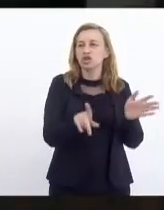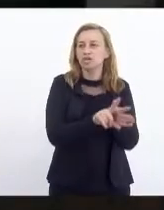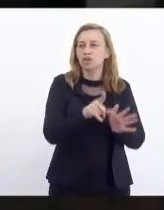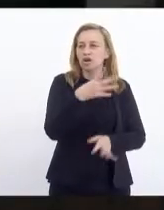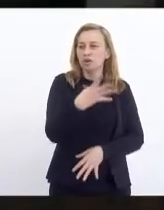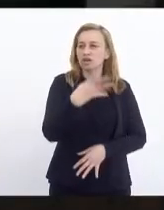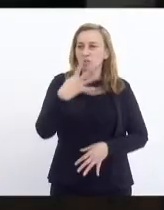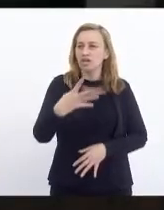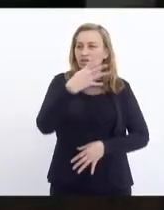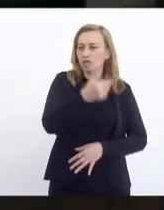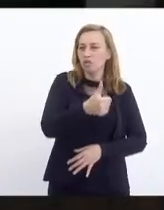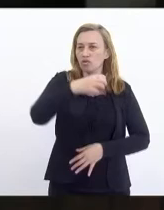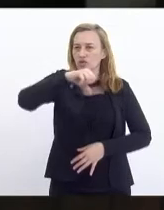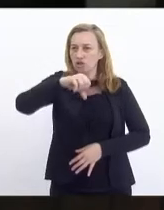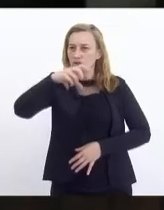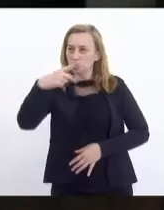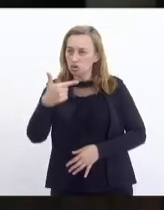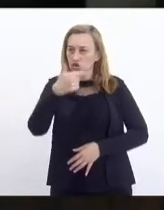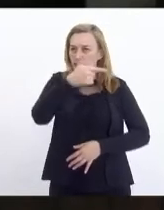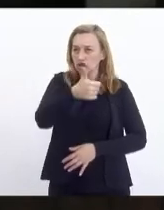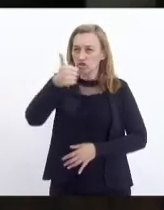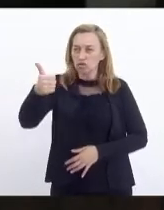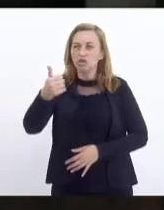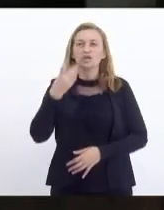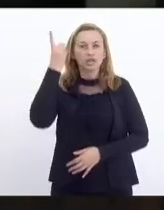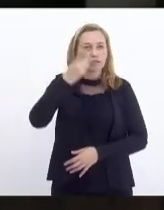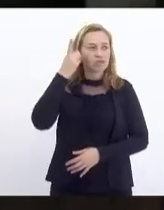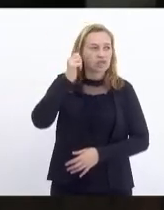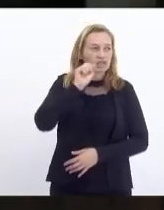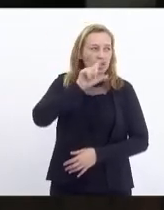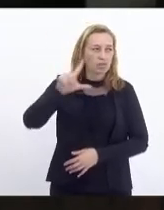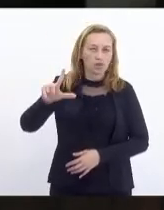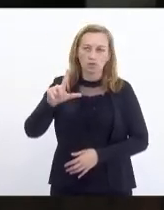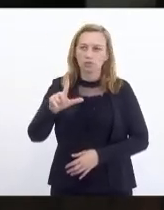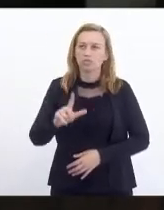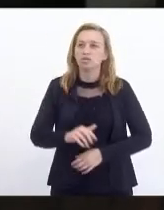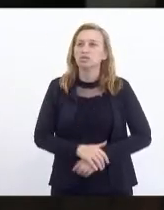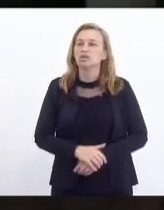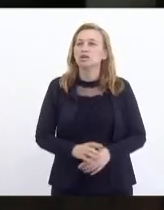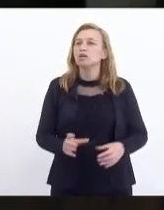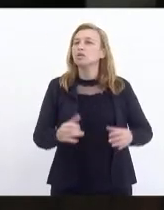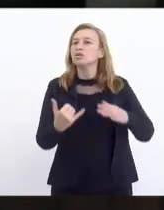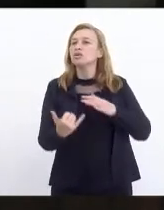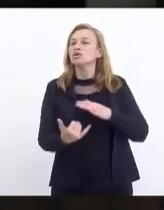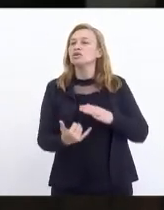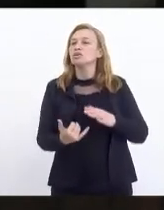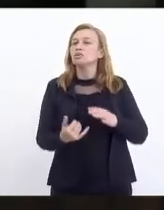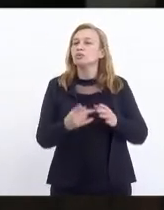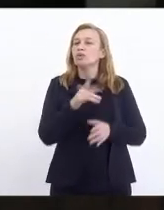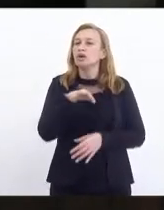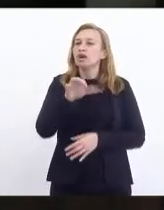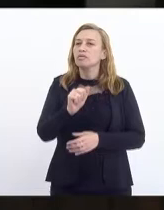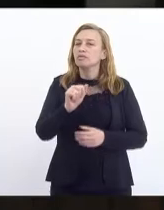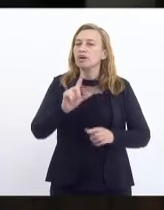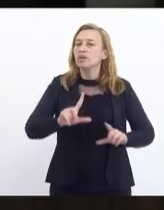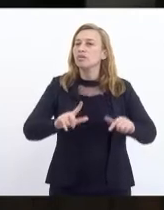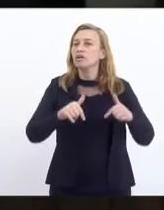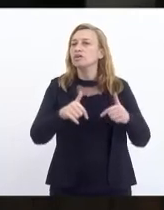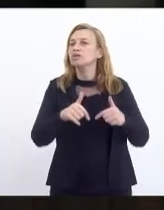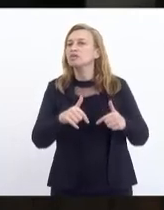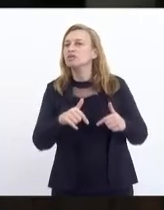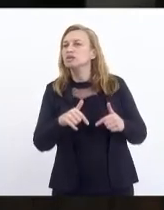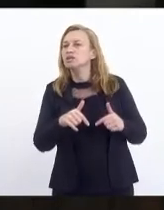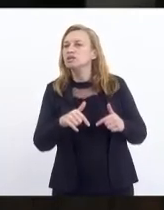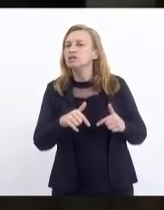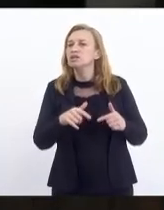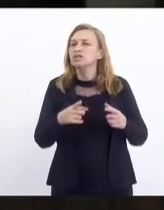de lei 4492/21, de autoria do deputado Daniel Lebrelon, que institui o Programa para Ações de Detecção